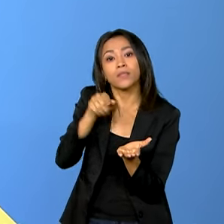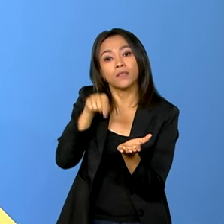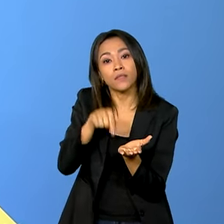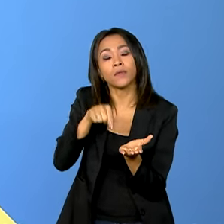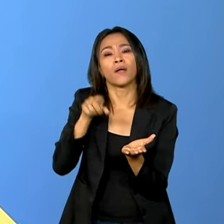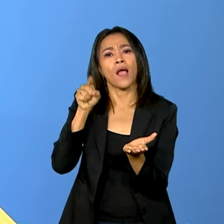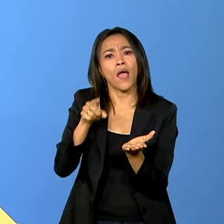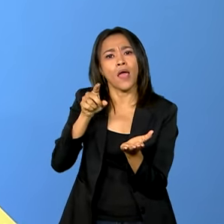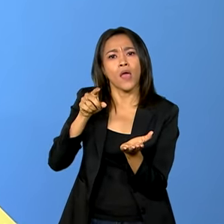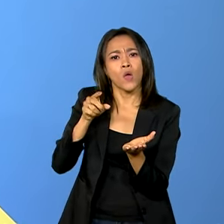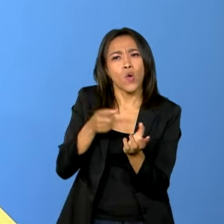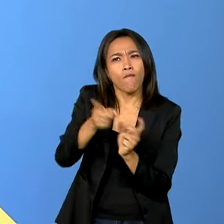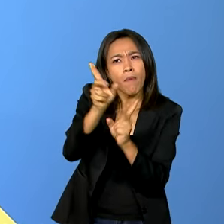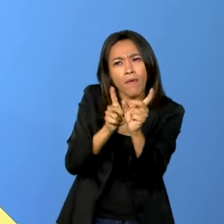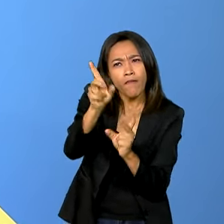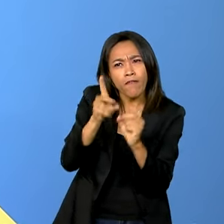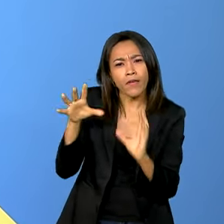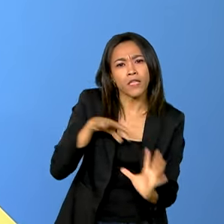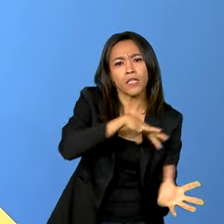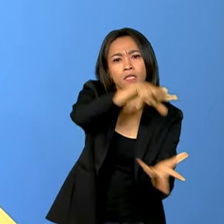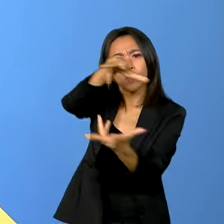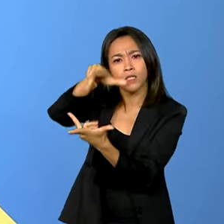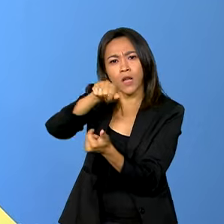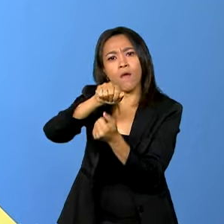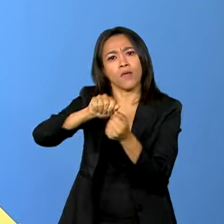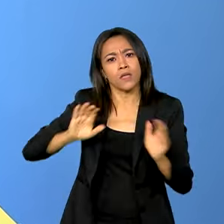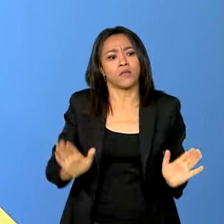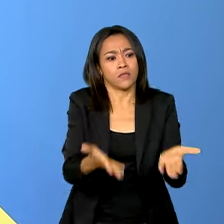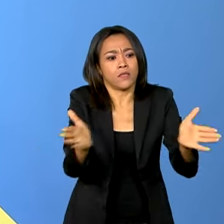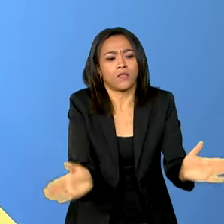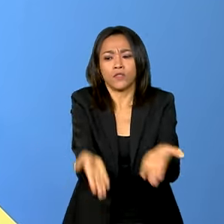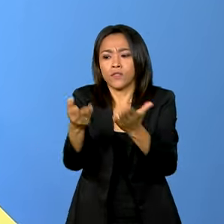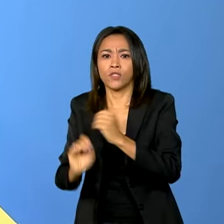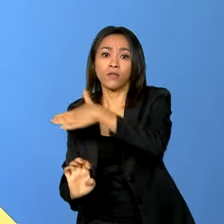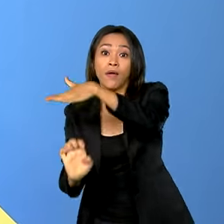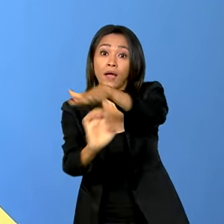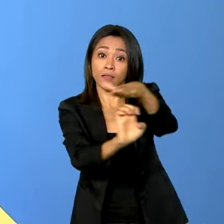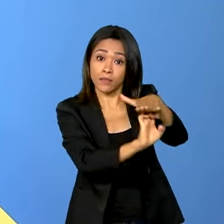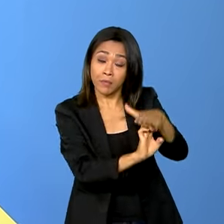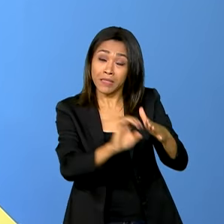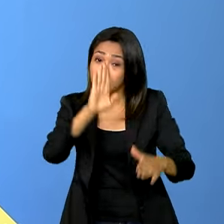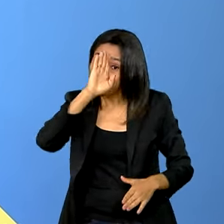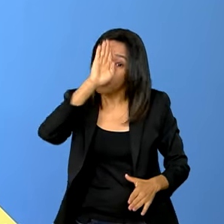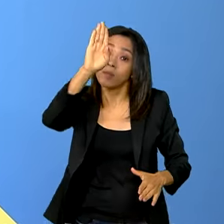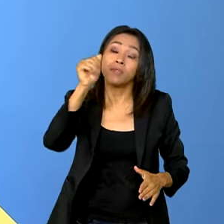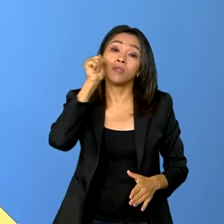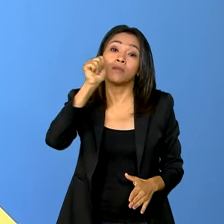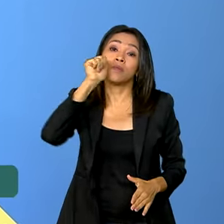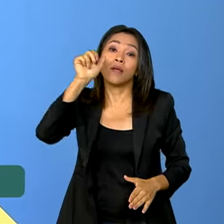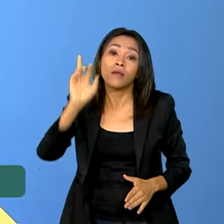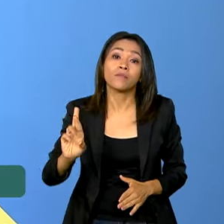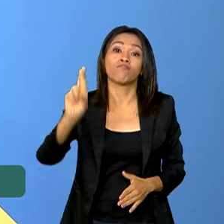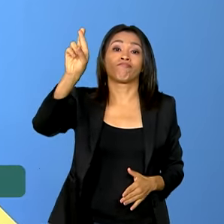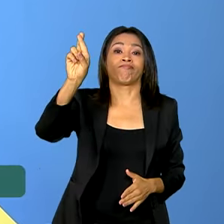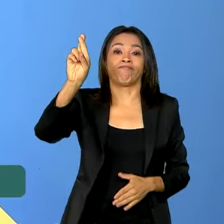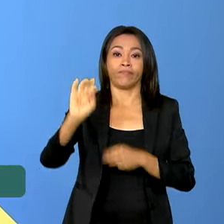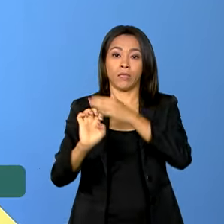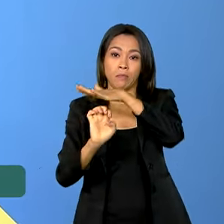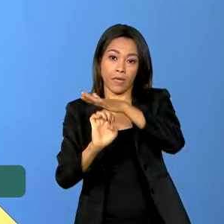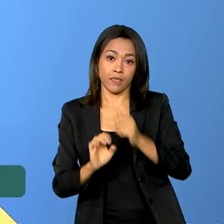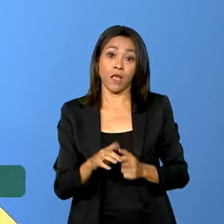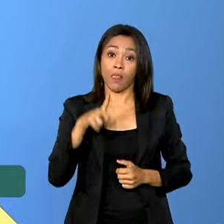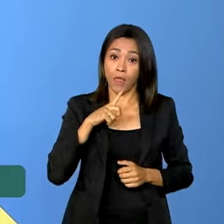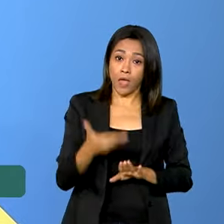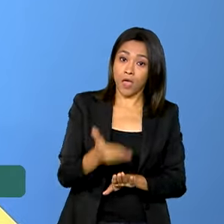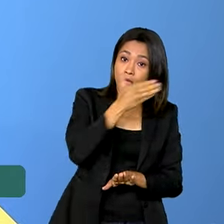um vetor de desenvolvimento para as empresas e especificamente para as empresas lideradas por mulheres. Nós temos um estudo